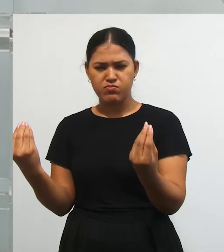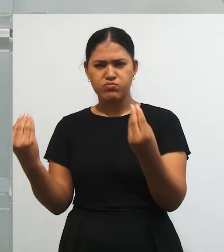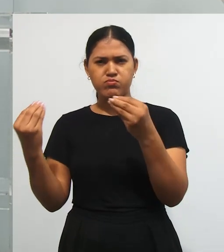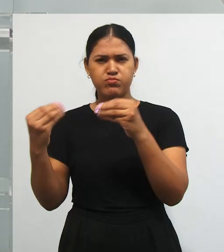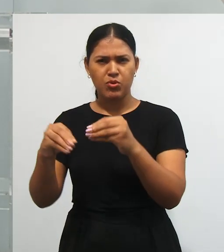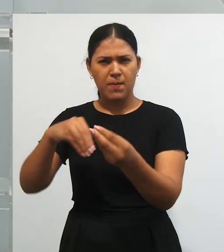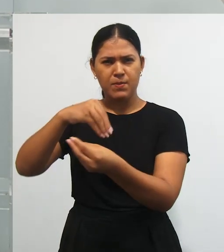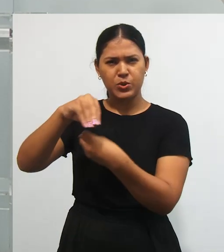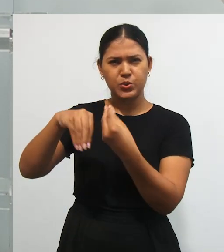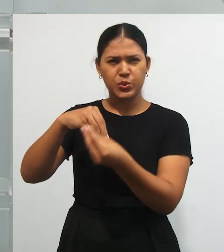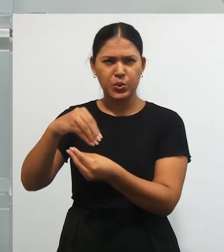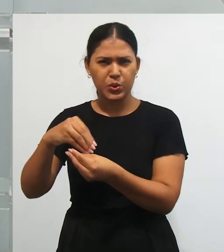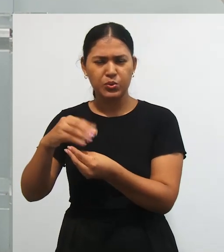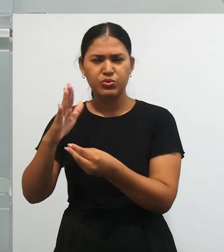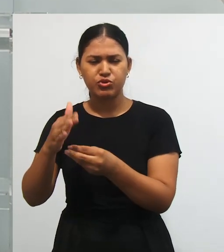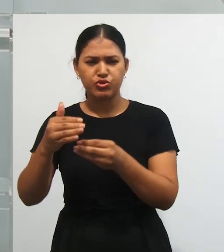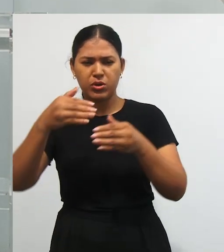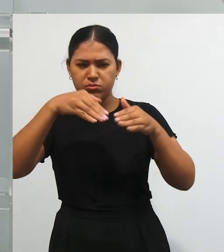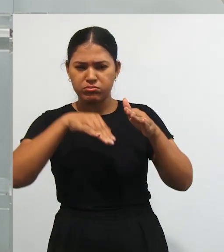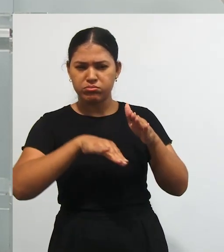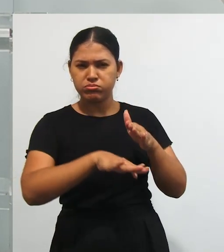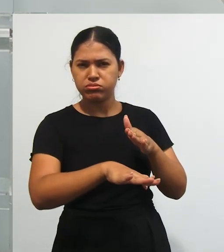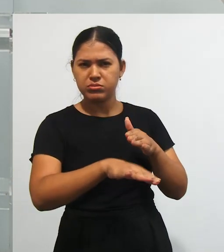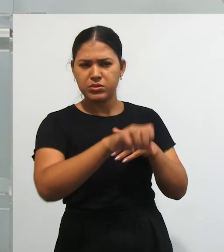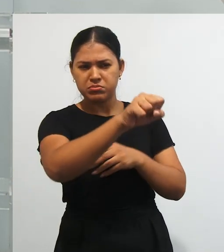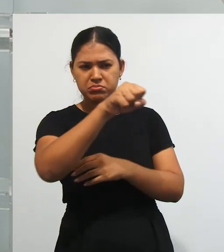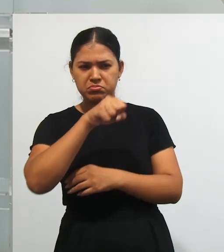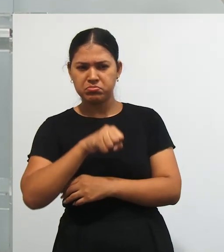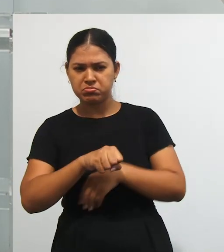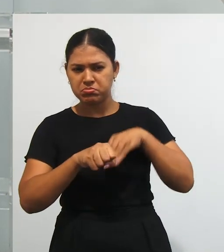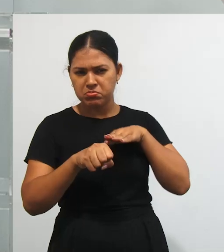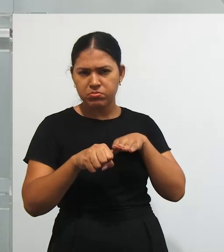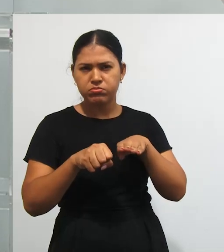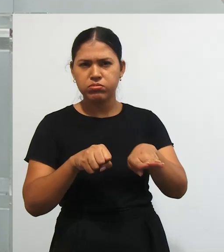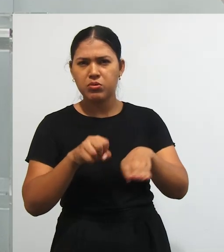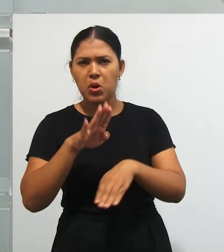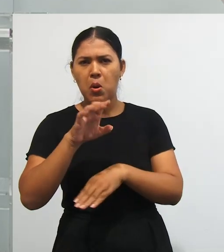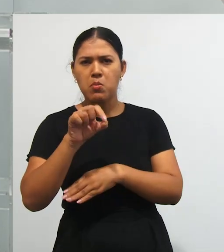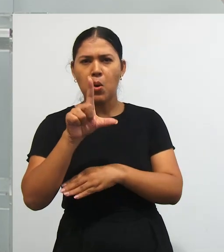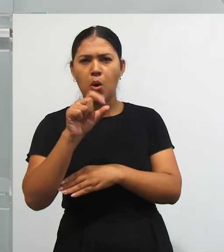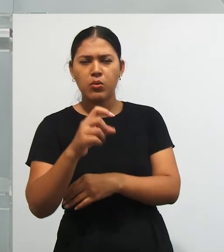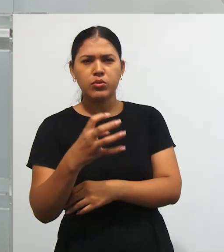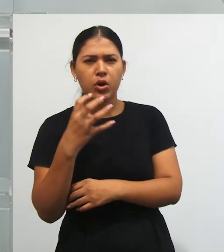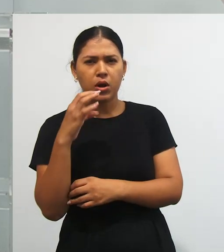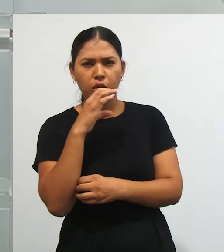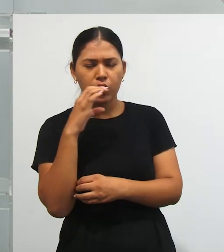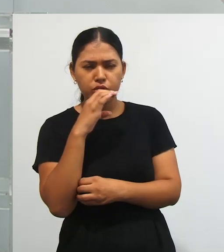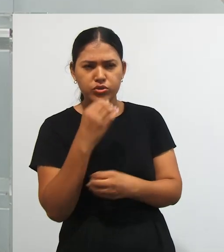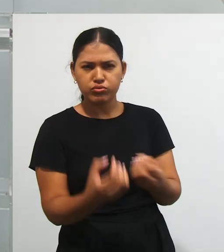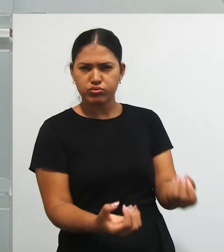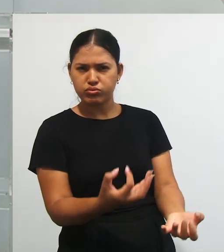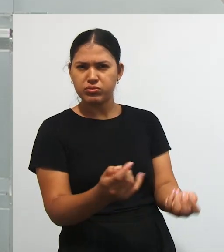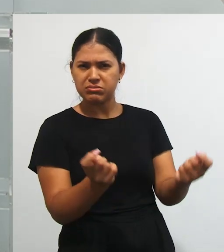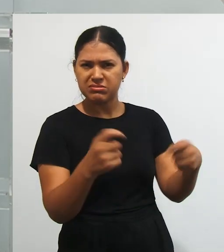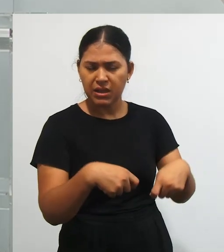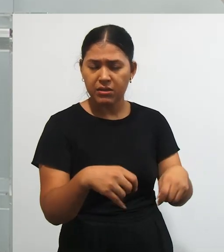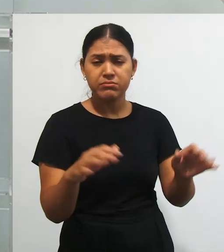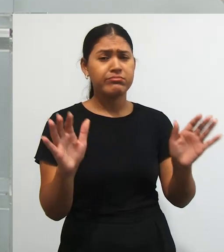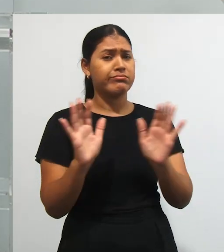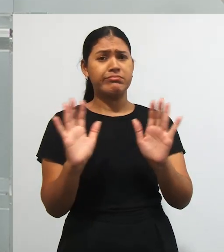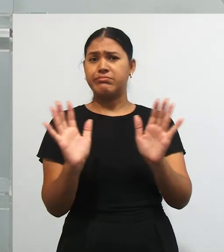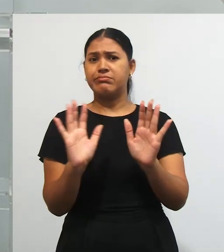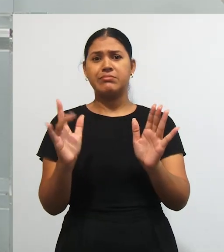Não é verdade? Mas não é assim que é para fazer. Então, se você não for devidamente esclarecido o